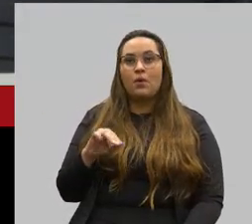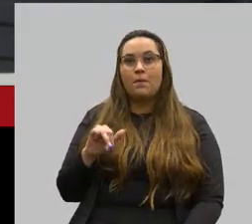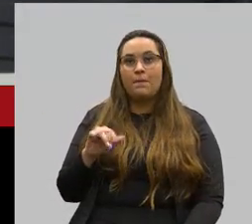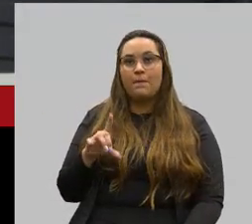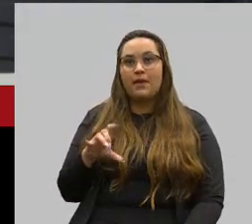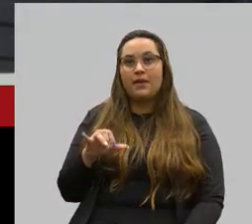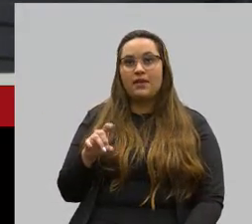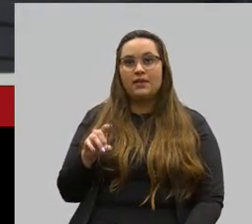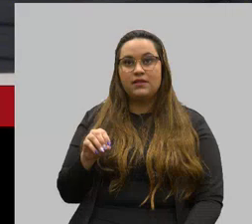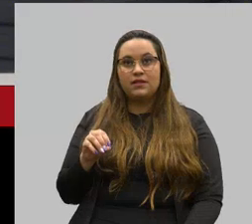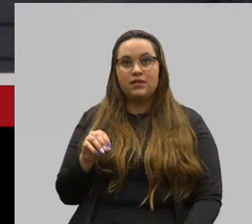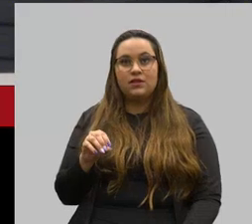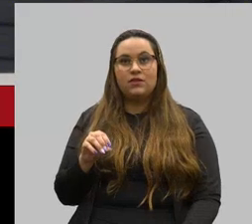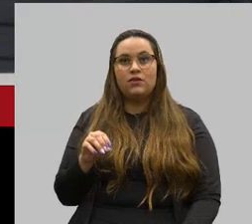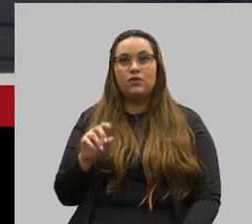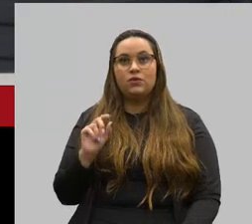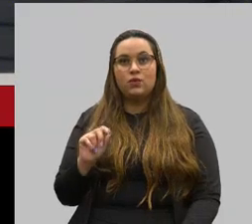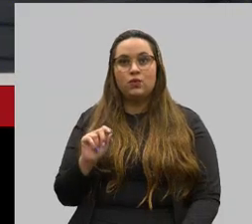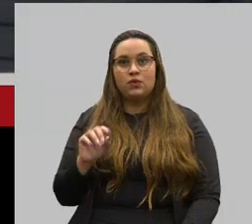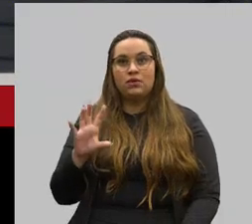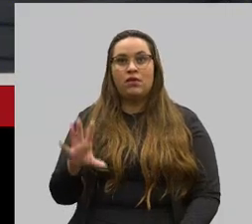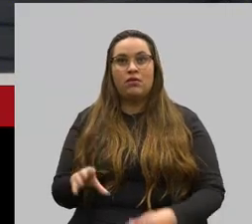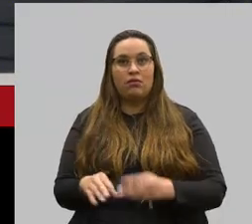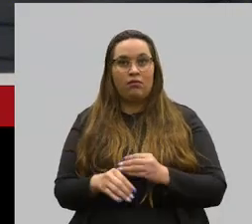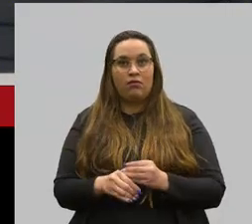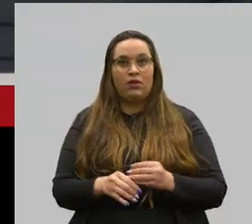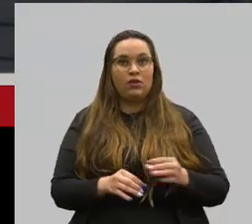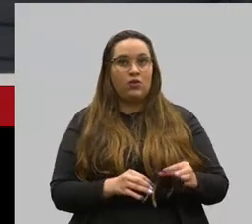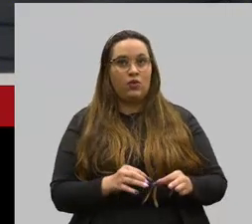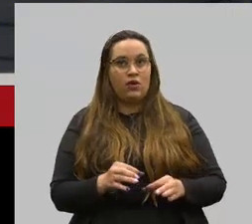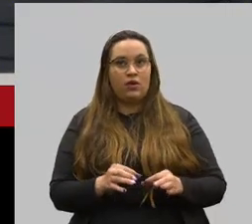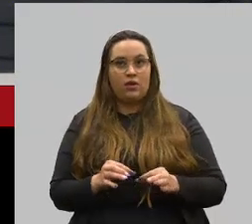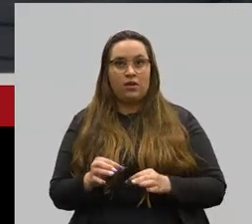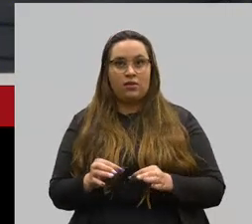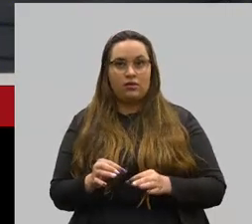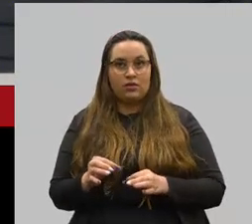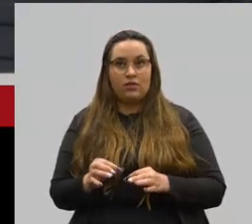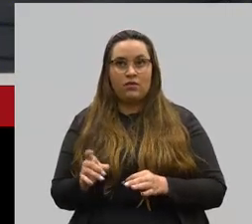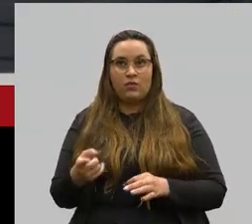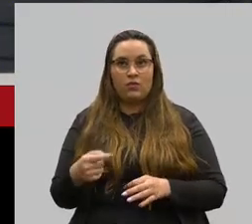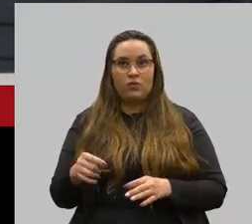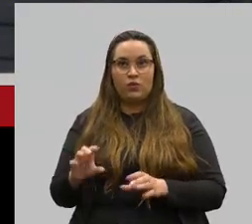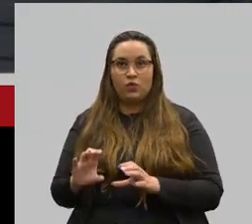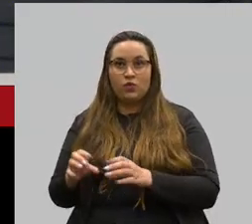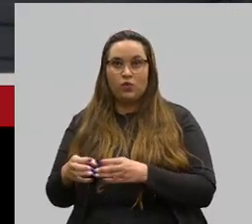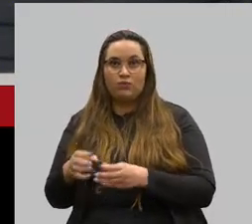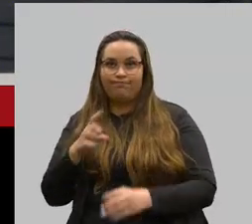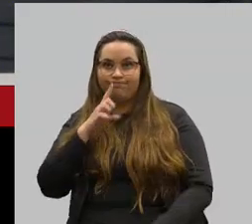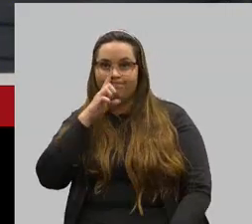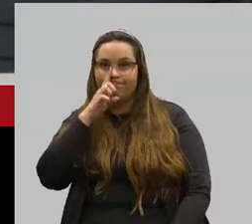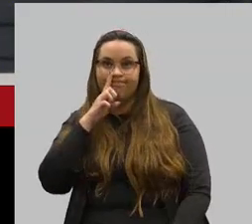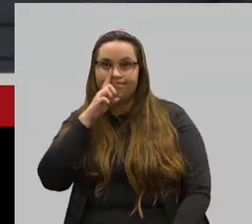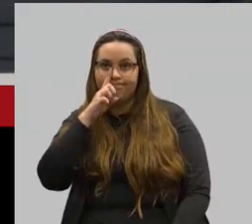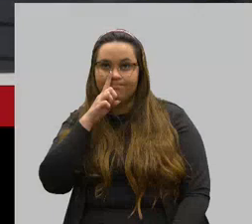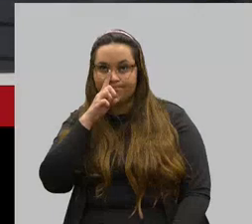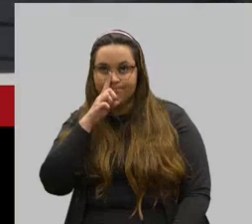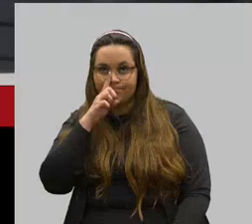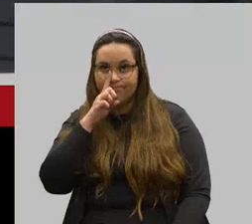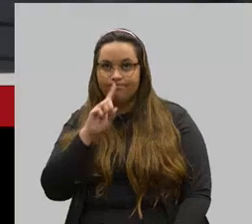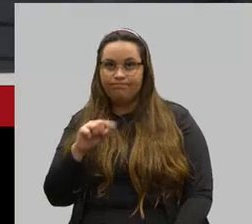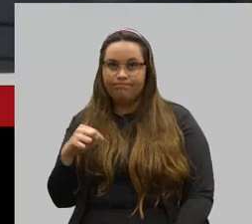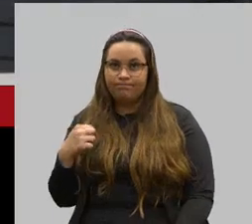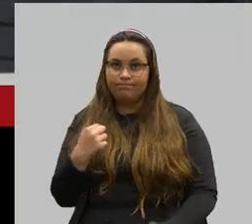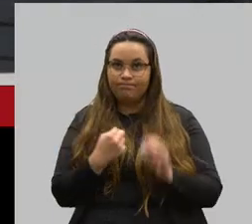inserção eh em organizações criminosas em facções criminosas Então as medidas que nós estamos tomando né Eu trouxe